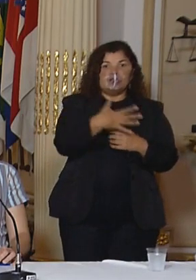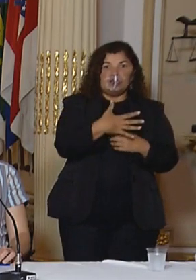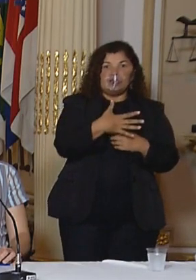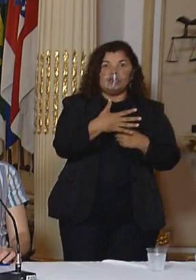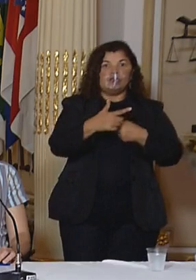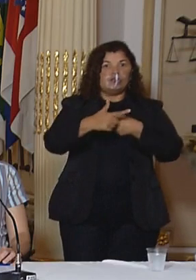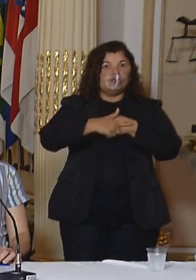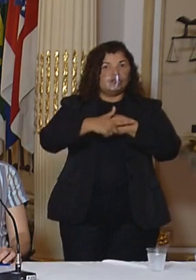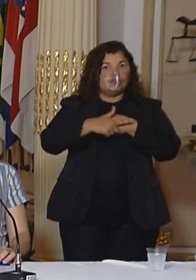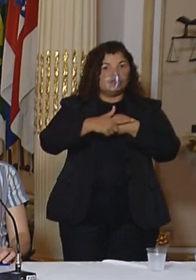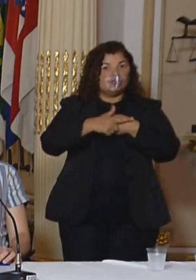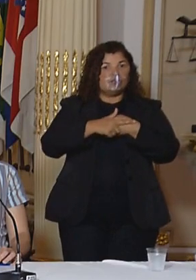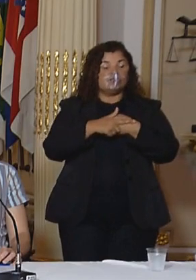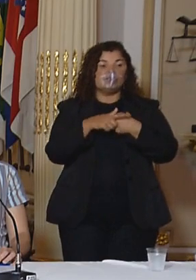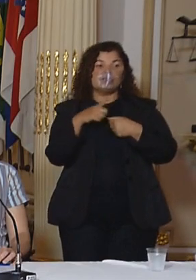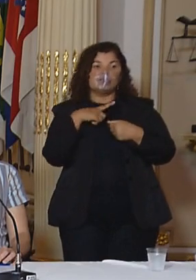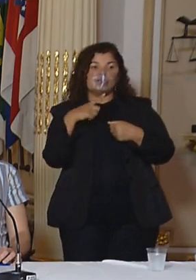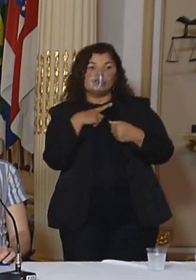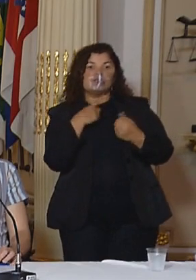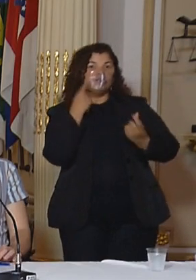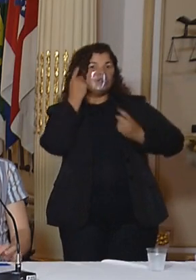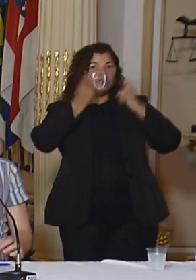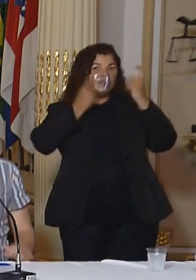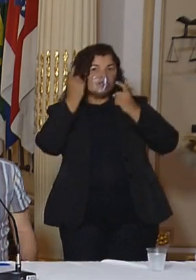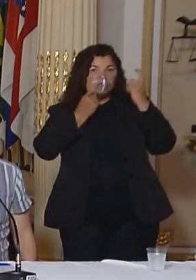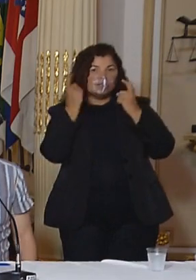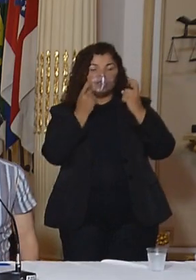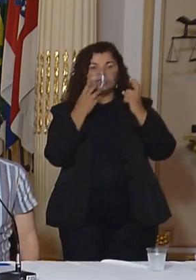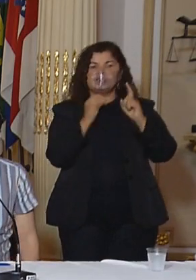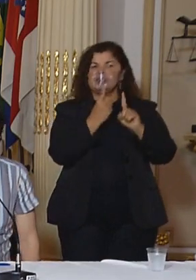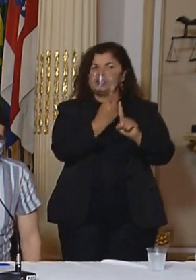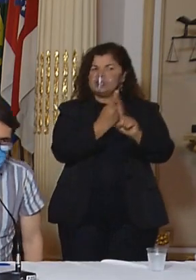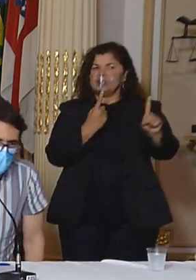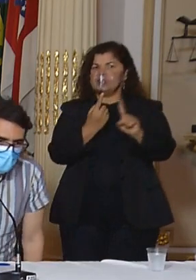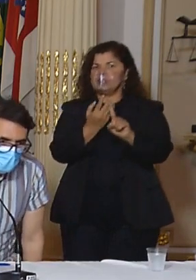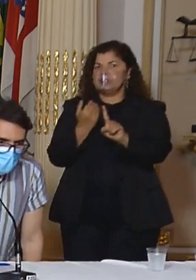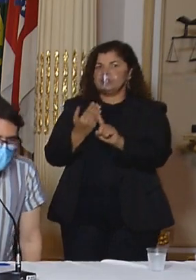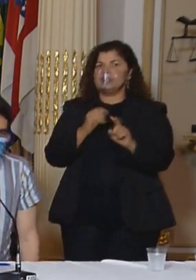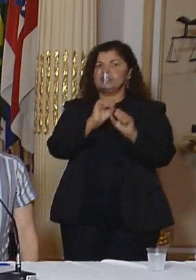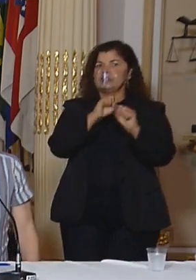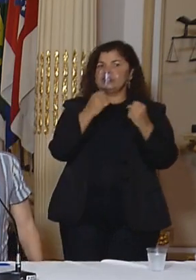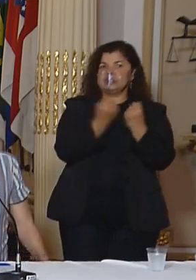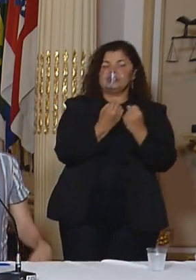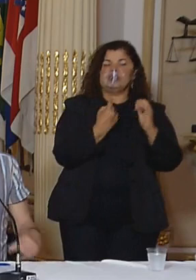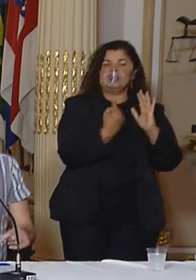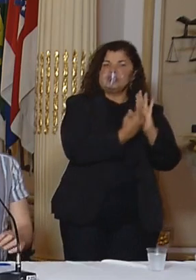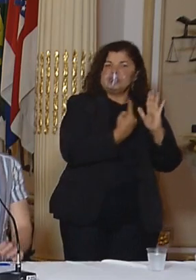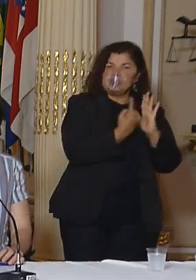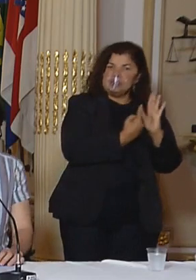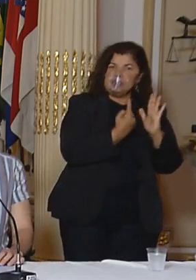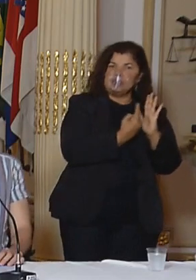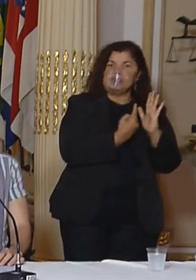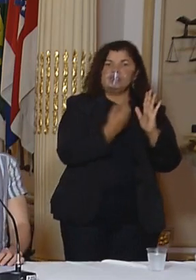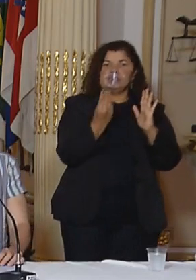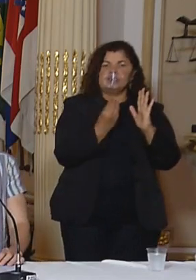gente possa estar preocupado, sim, sempre, com o distanciamento social, com as medidas de isolamento, com as medidas de higiene